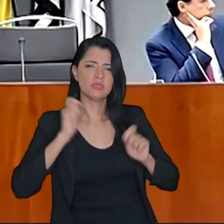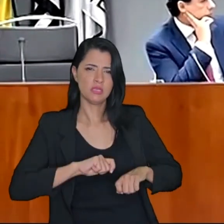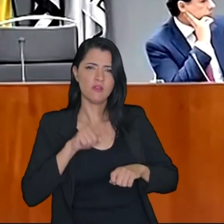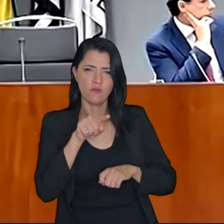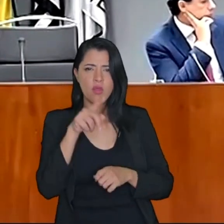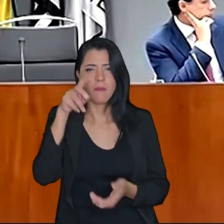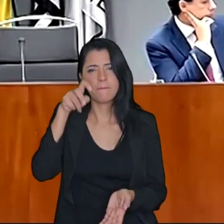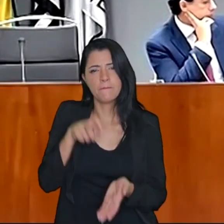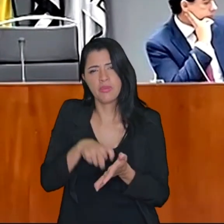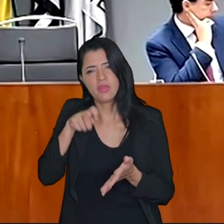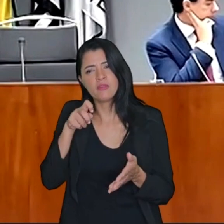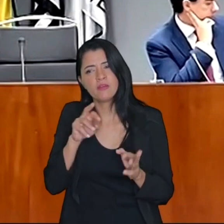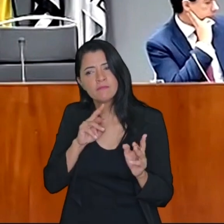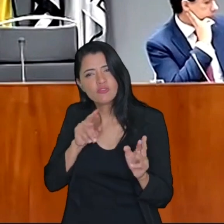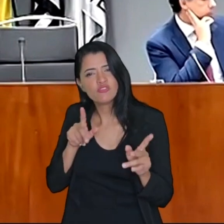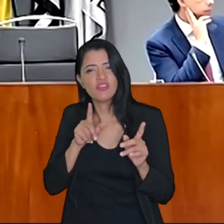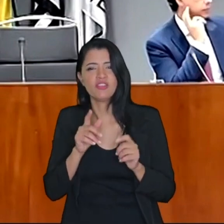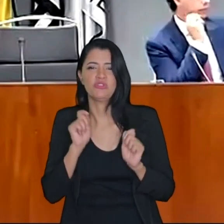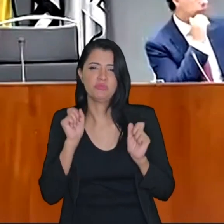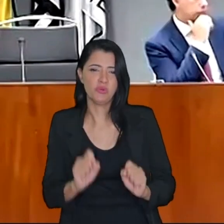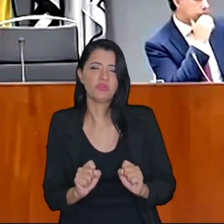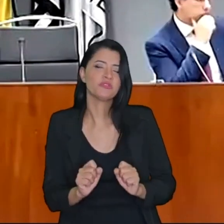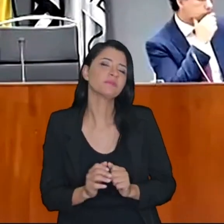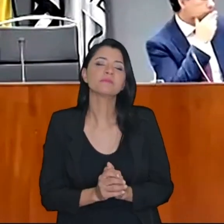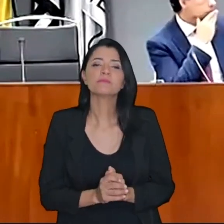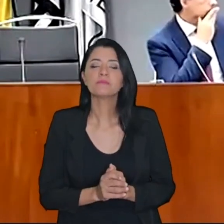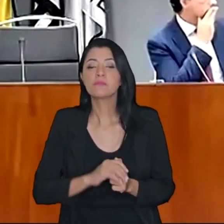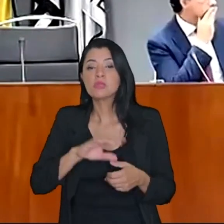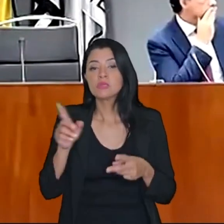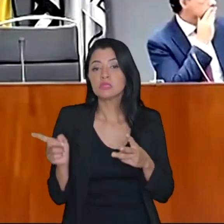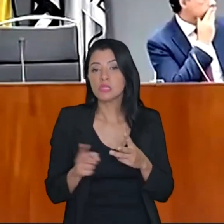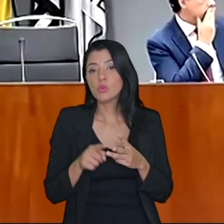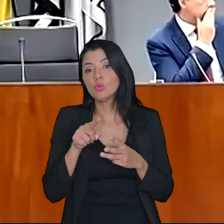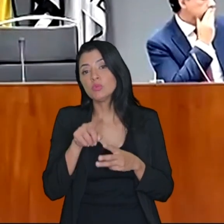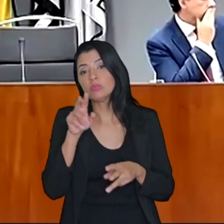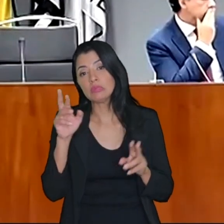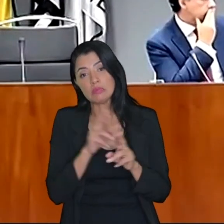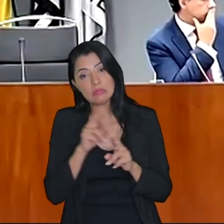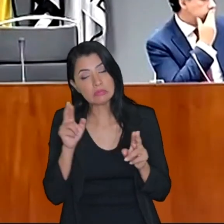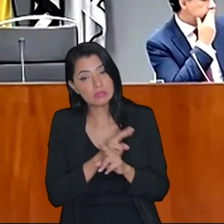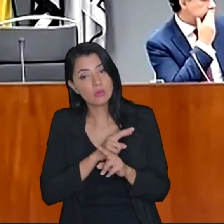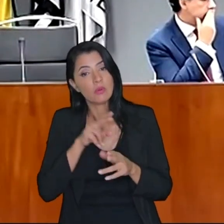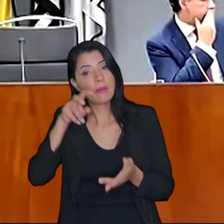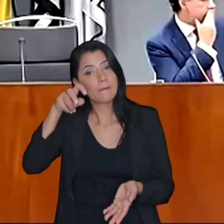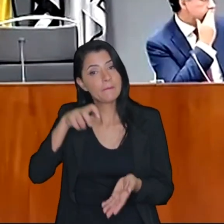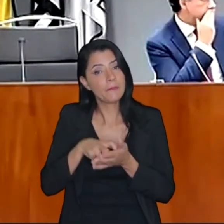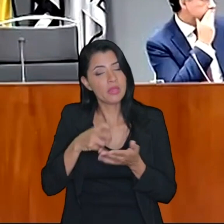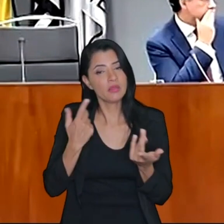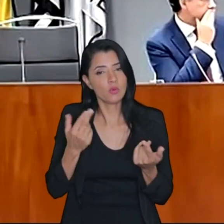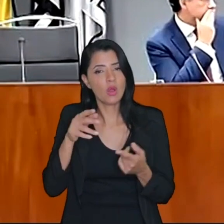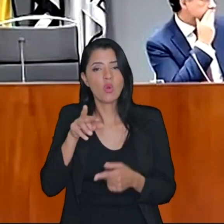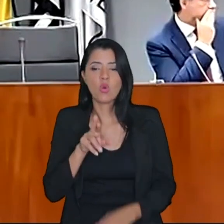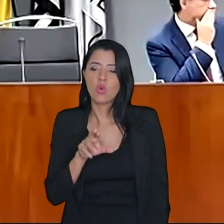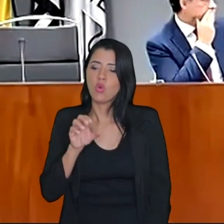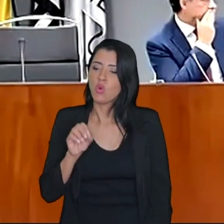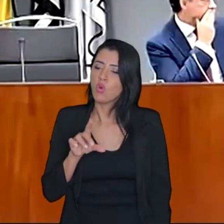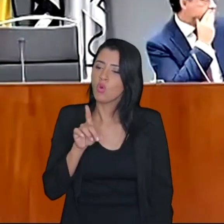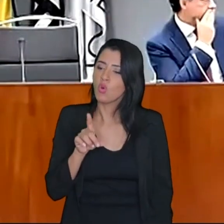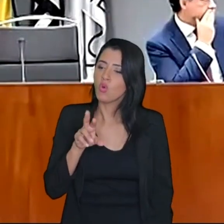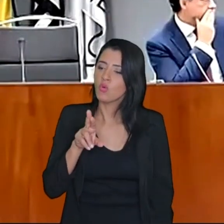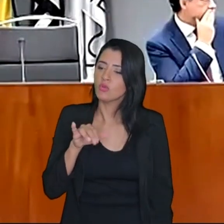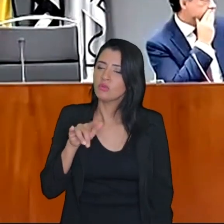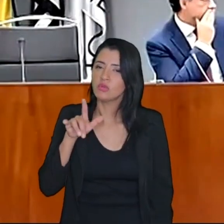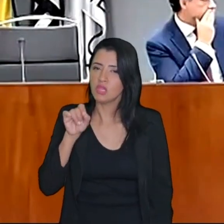essa pena distinta. Há, em segundo lugar, em relação a essas penas, como o Rodrigo disse também, uma